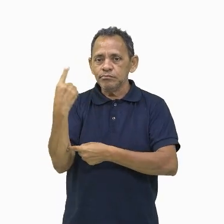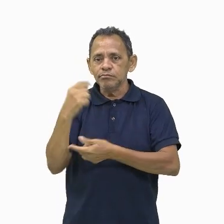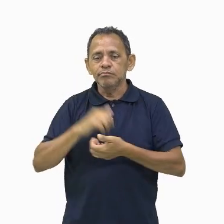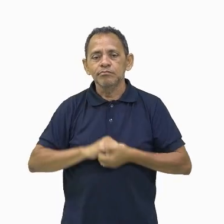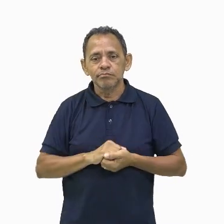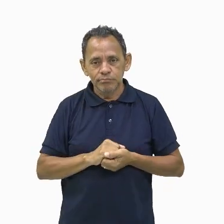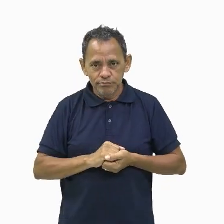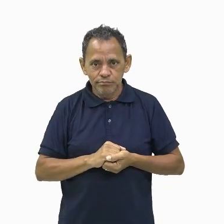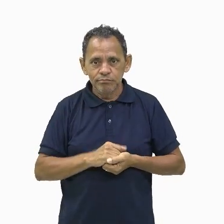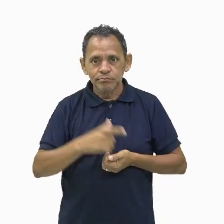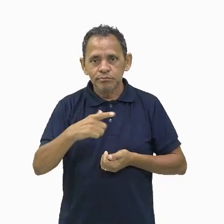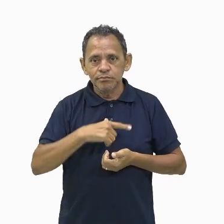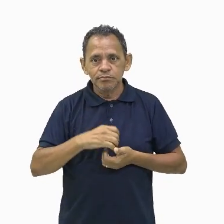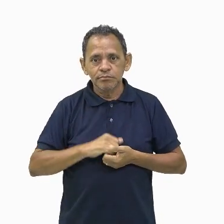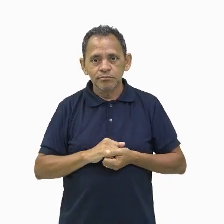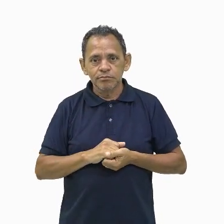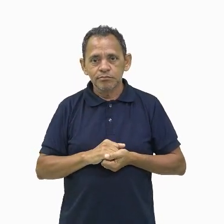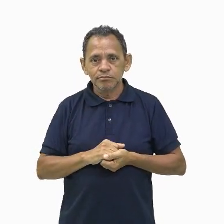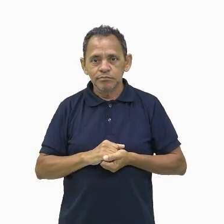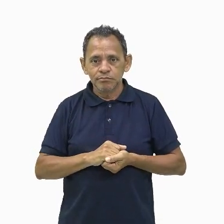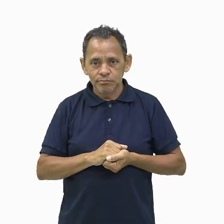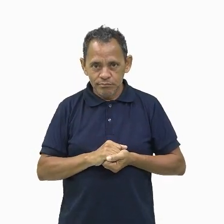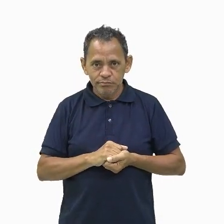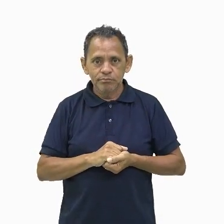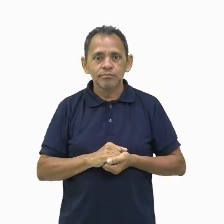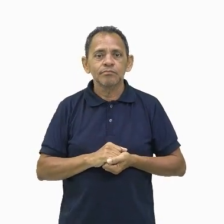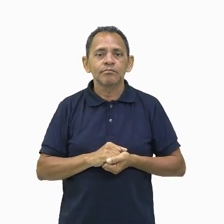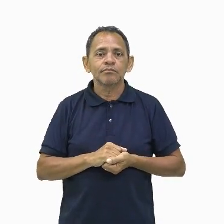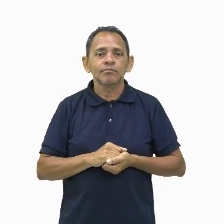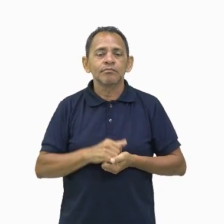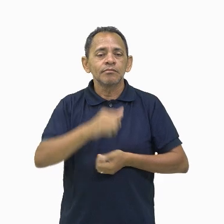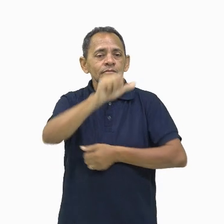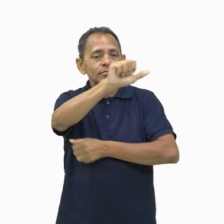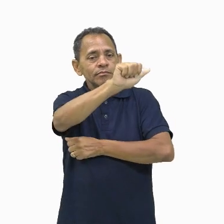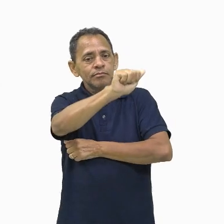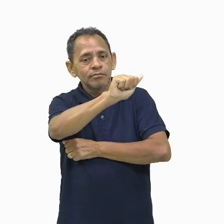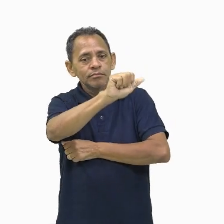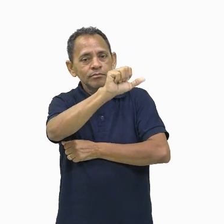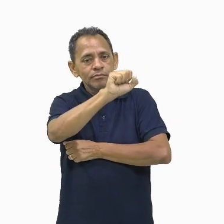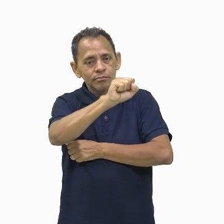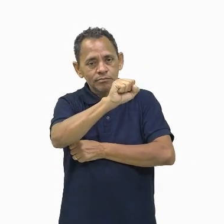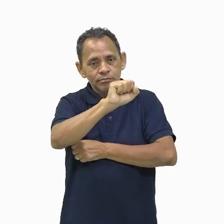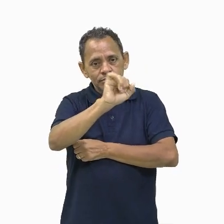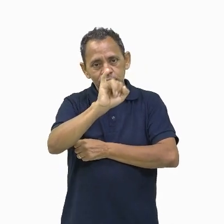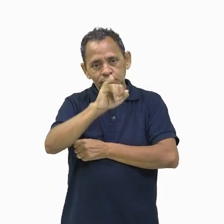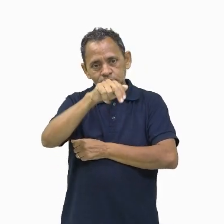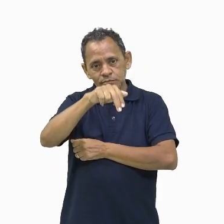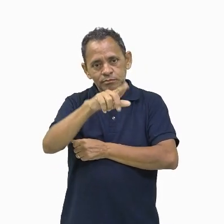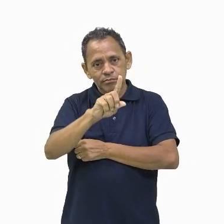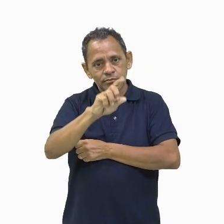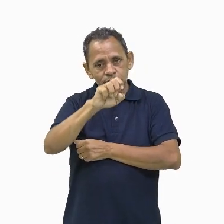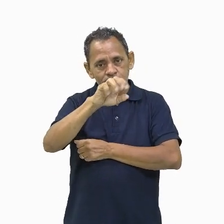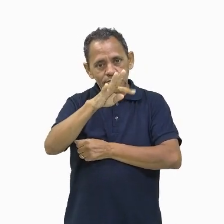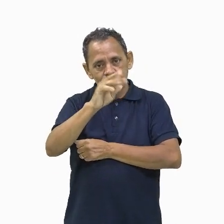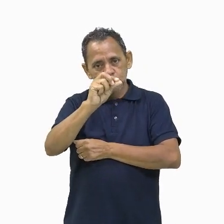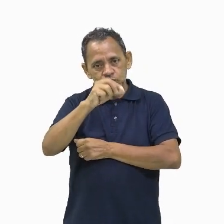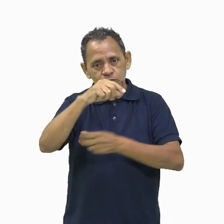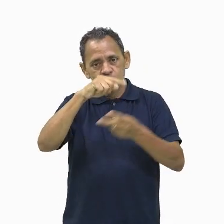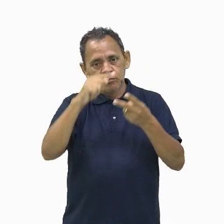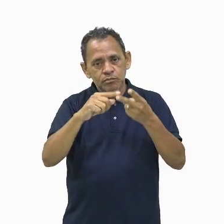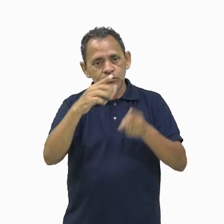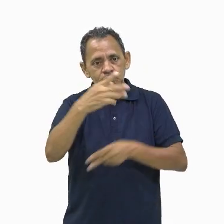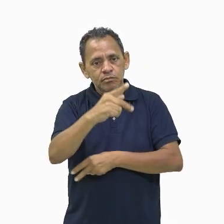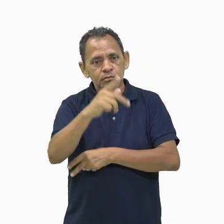Então, agora nós temos o assíndeto e o polissíndeto. Notem, né, que o final do nome de cada uma é igual,